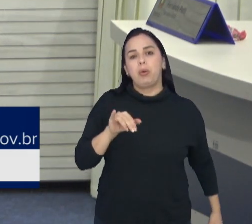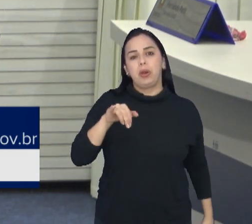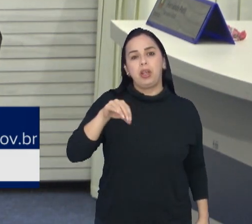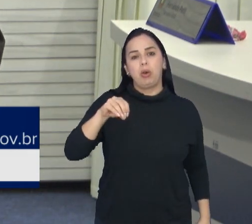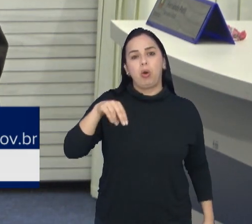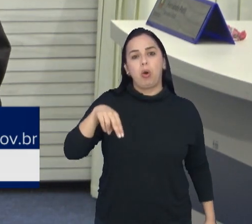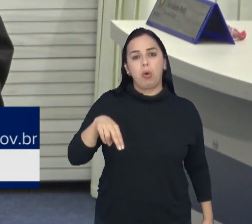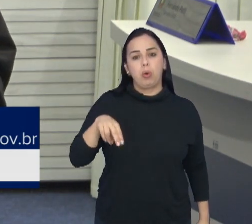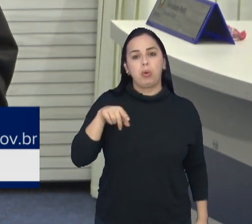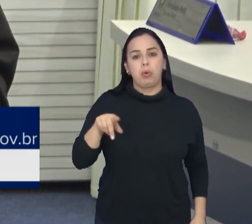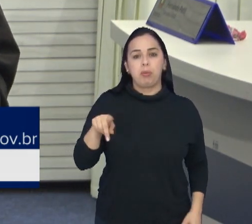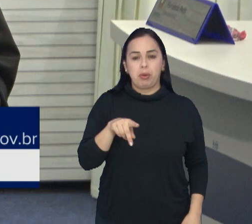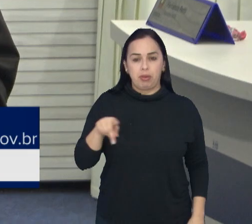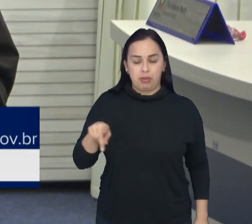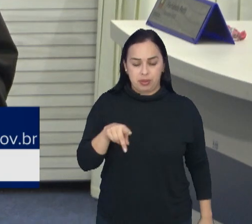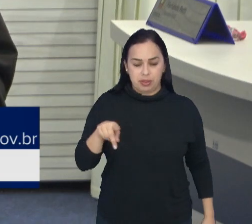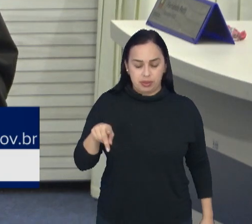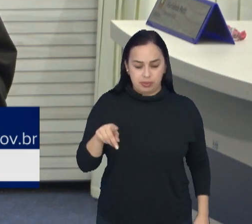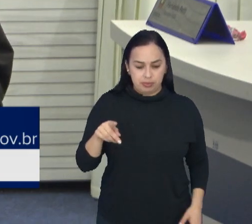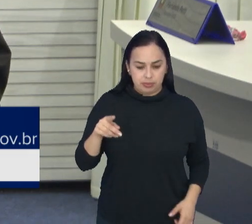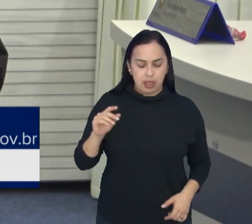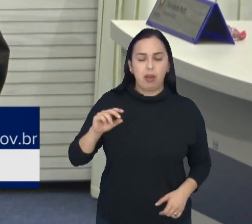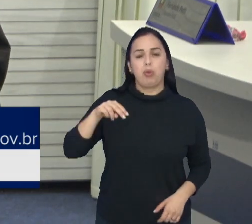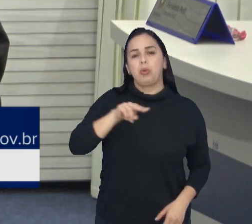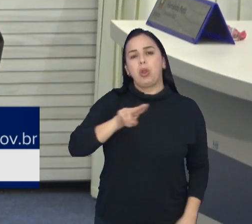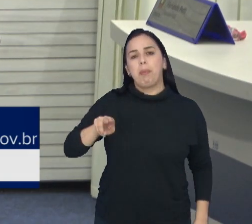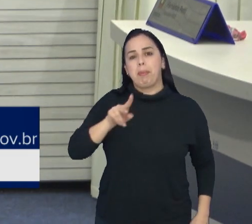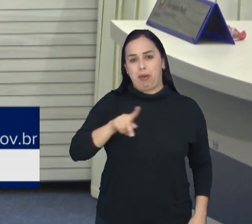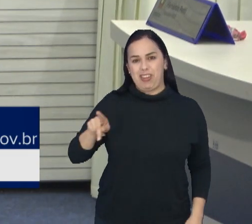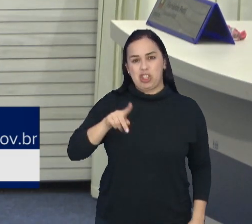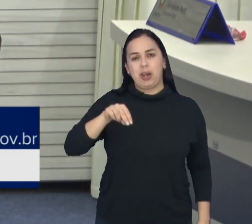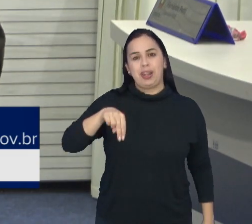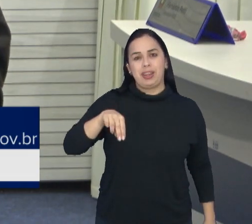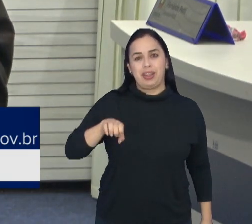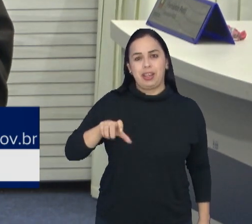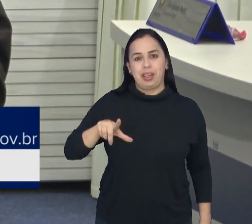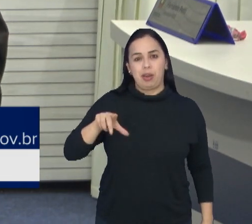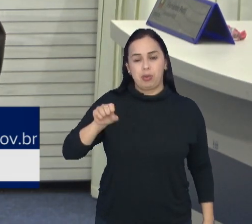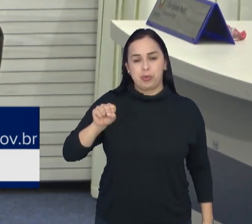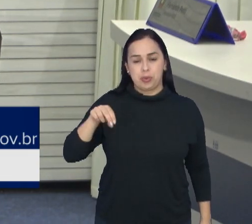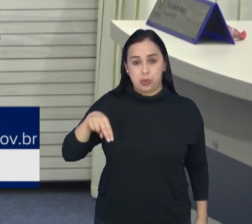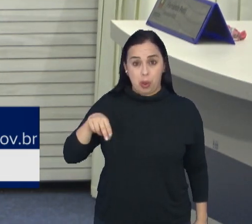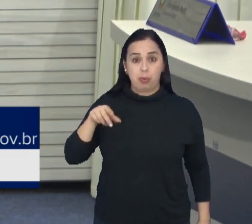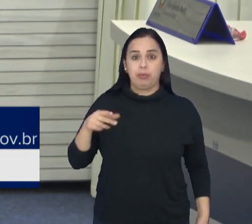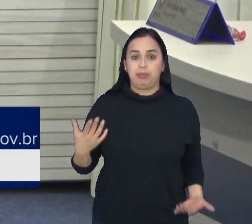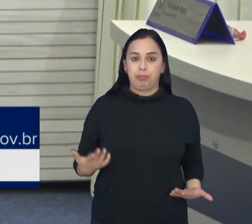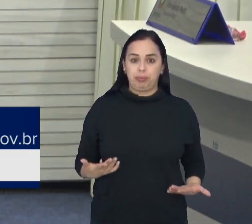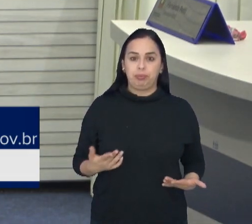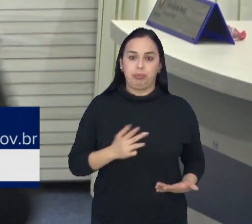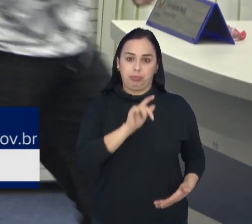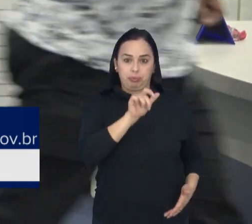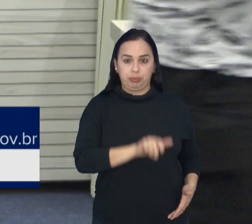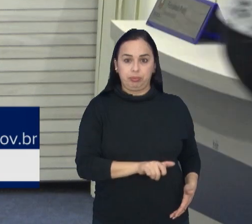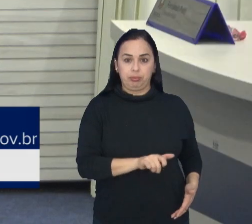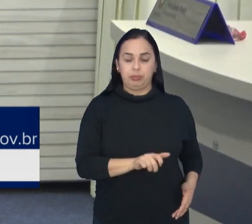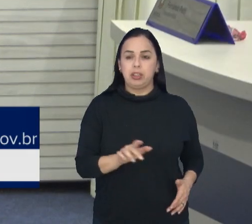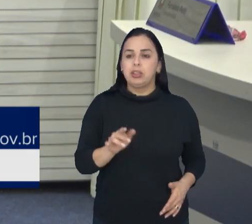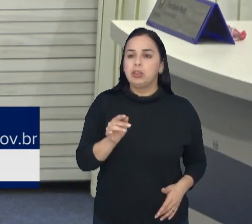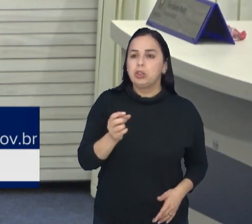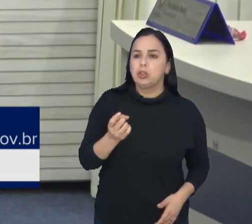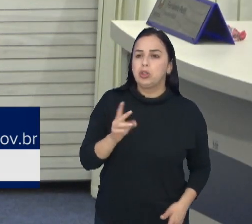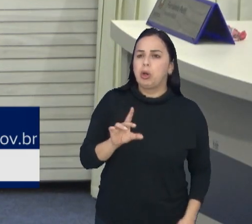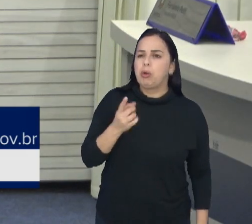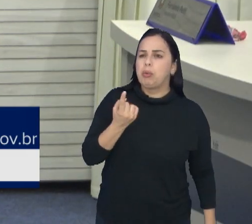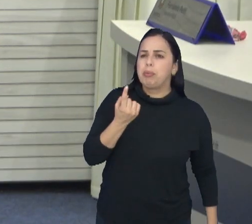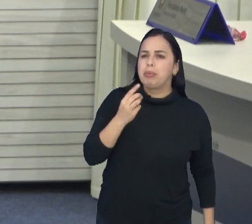Orion, o professor é o sensei lá, é o Nelson, né? O Nelson Miyazaki. Então, esse... Só um minuto, eu